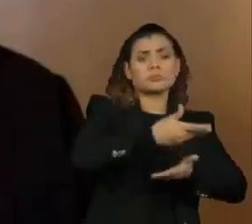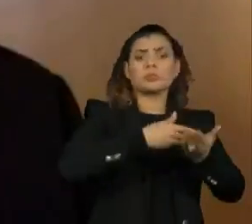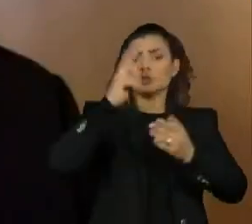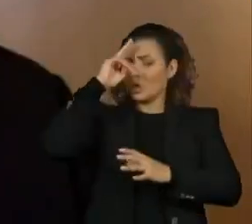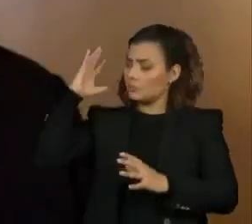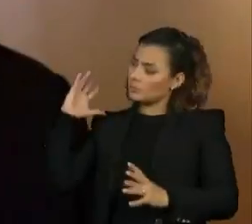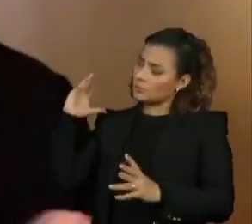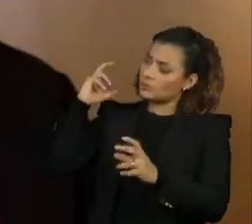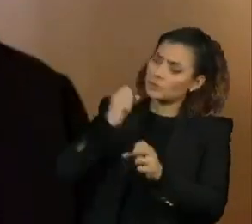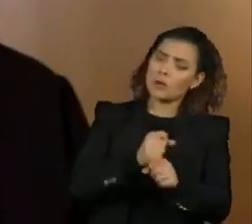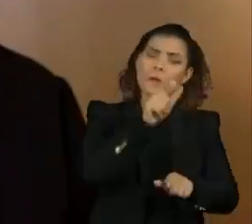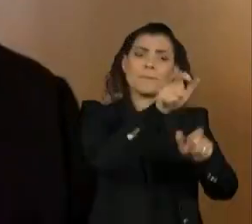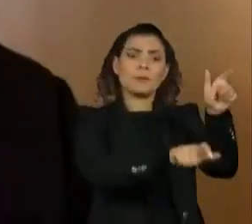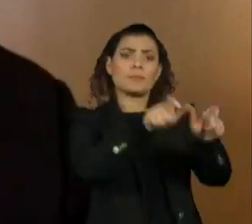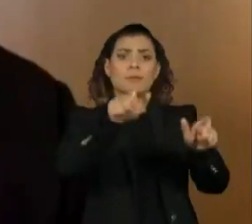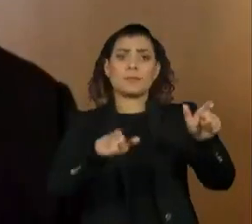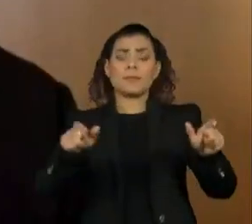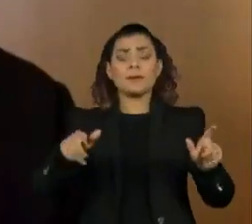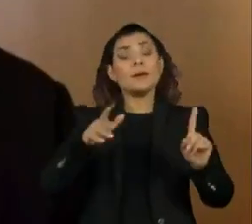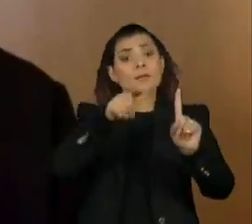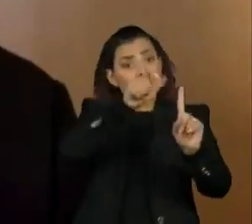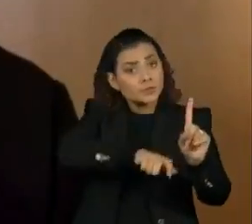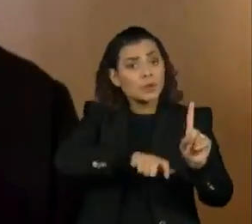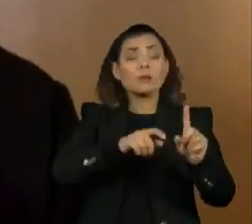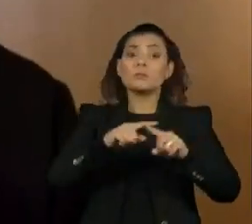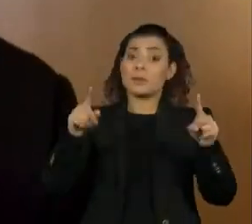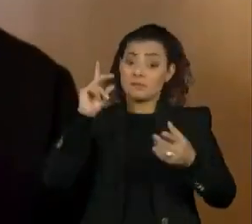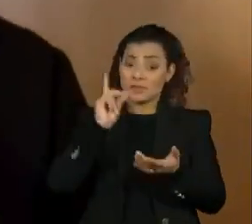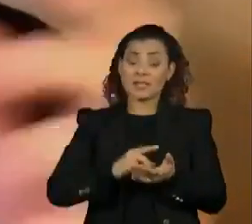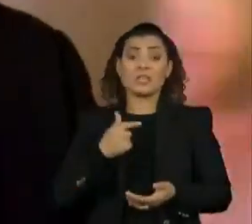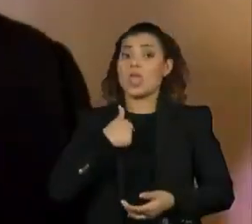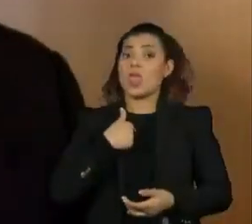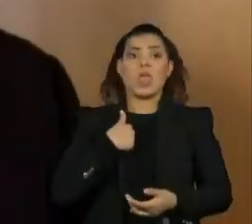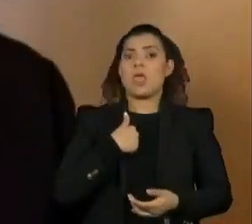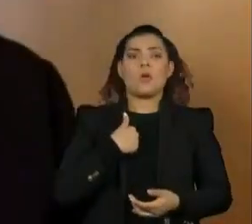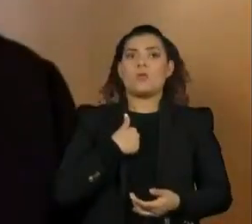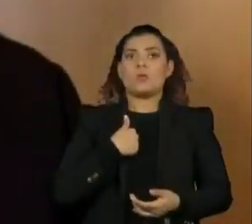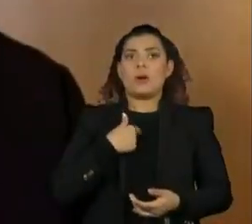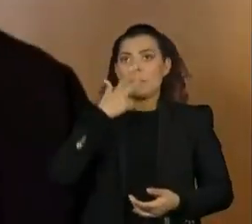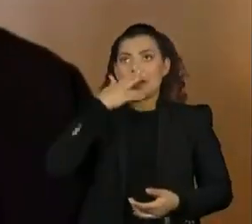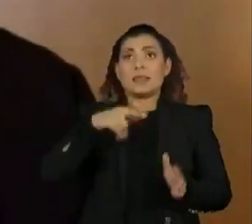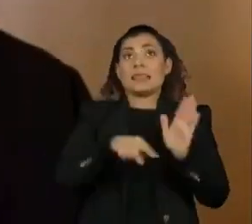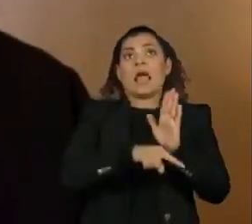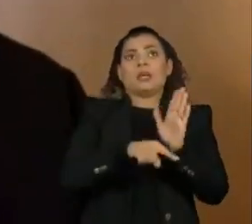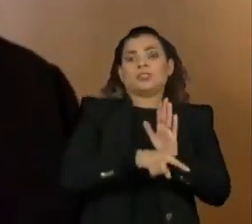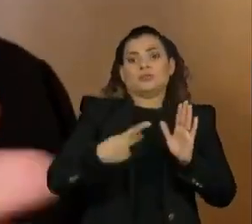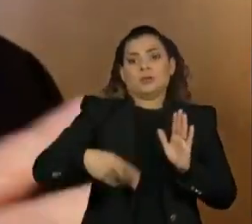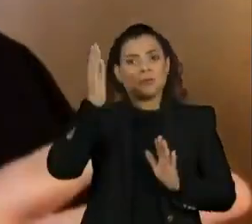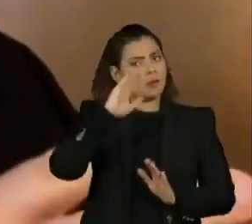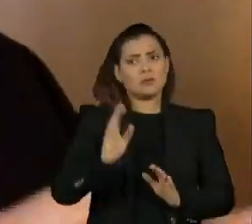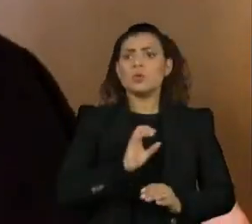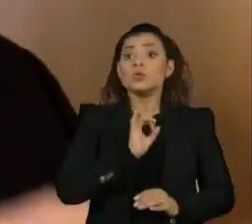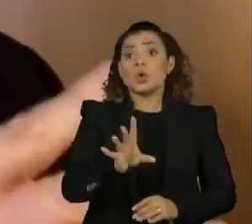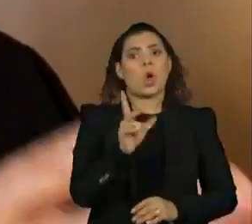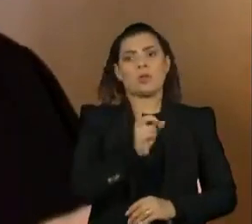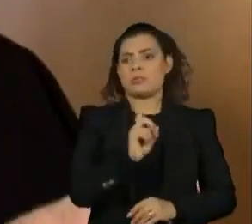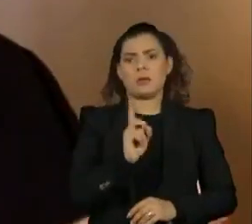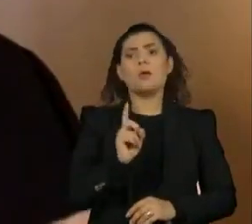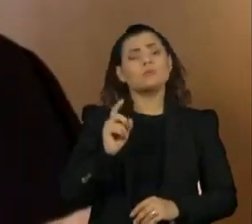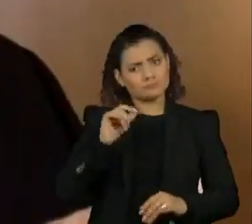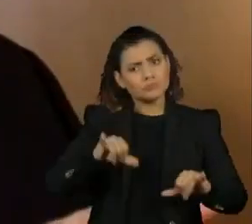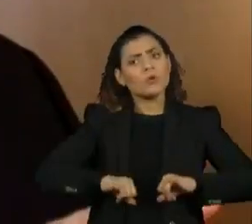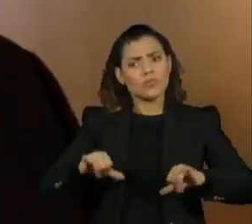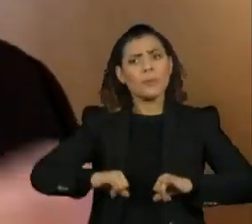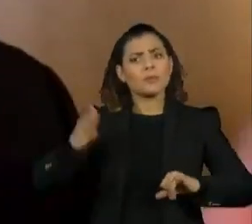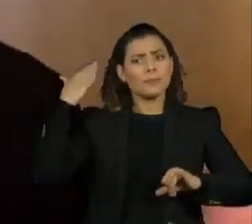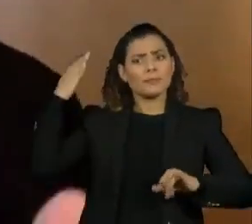dos personagens. Então, mas assim, por isso que eu não sou totalmente pessimista a respeito do Brasil, apesar das dores e